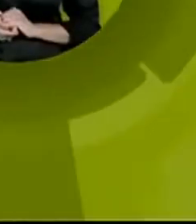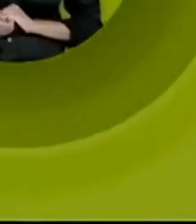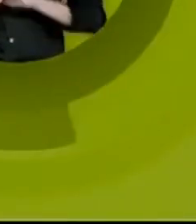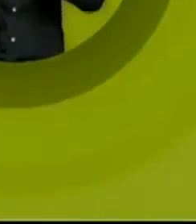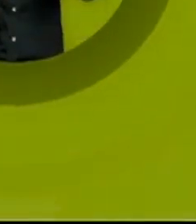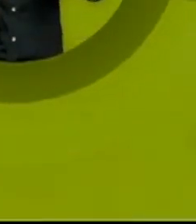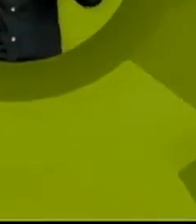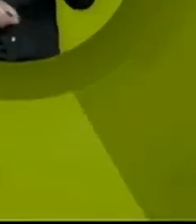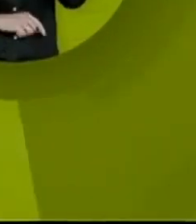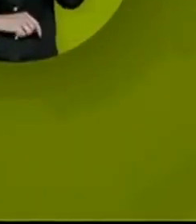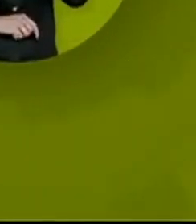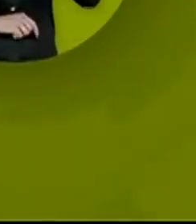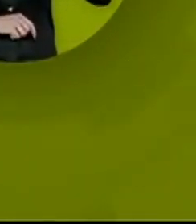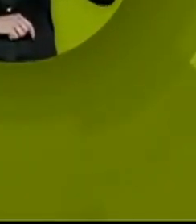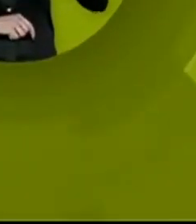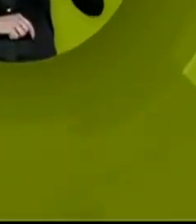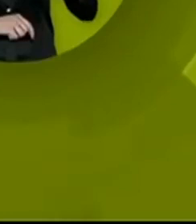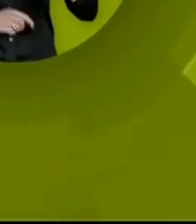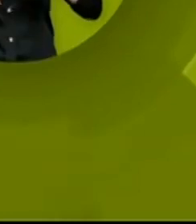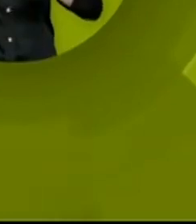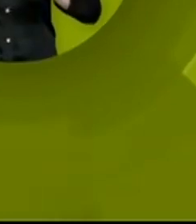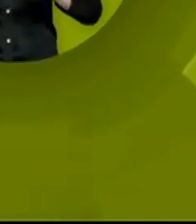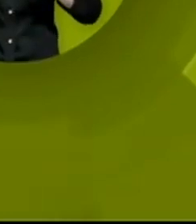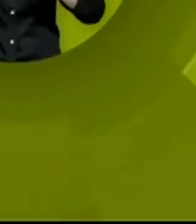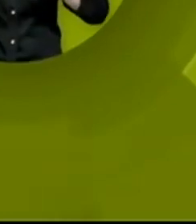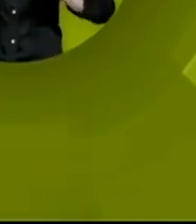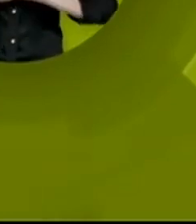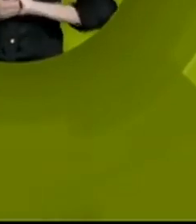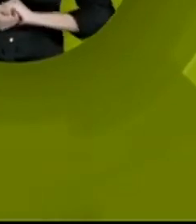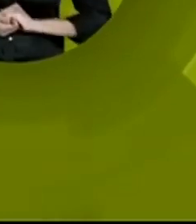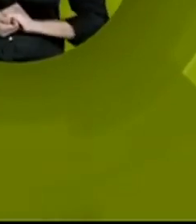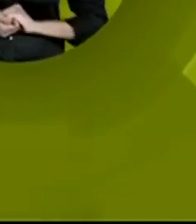O programa a seguir é livre para todos os públicos.